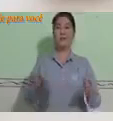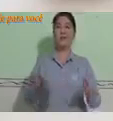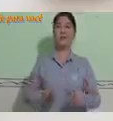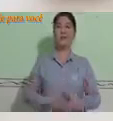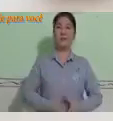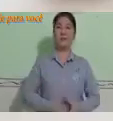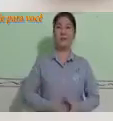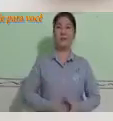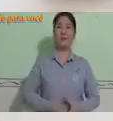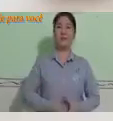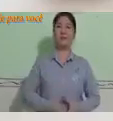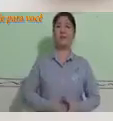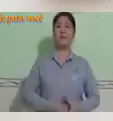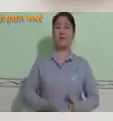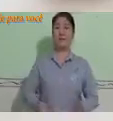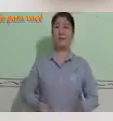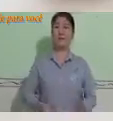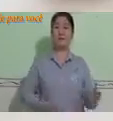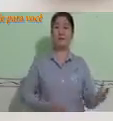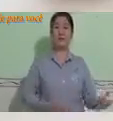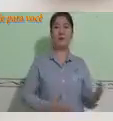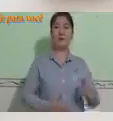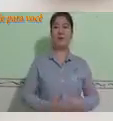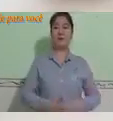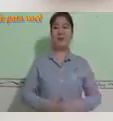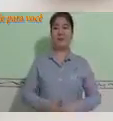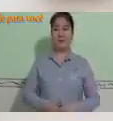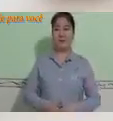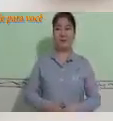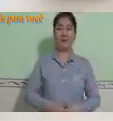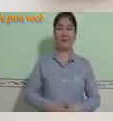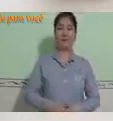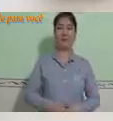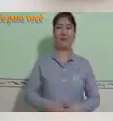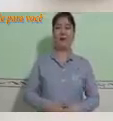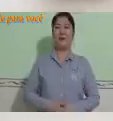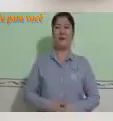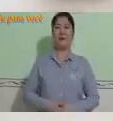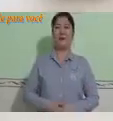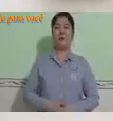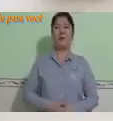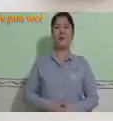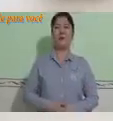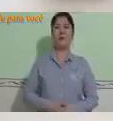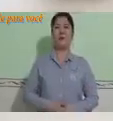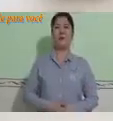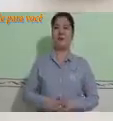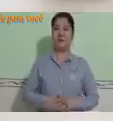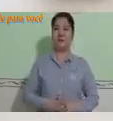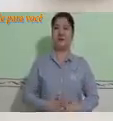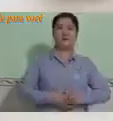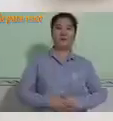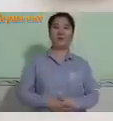avaliar todos os exames necessários, mas o acompanhamento também deve ser feito pelo psicólogo, e quando a depressão